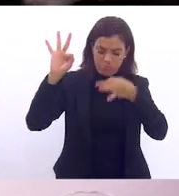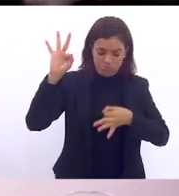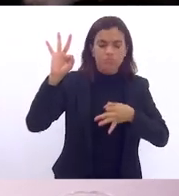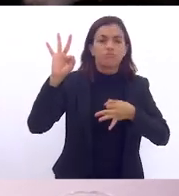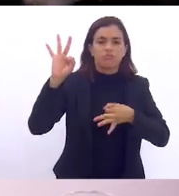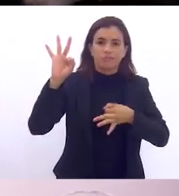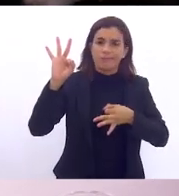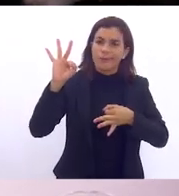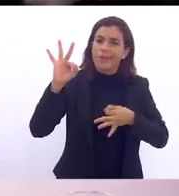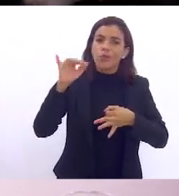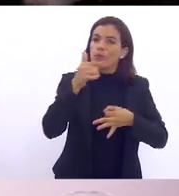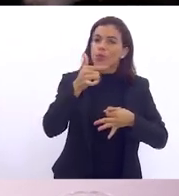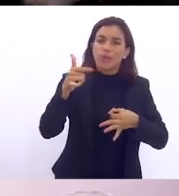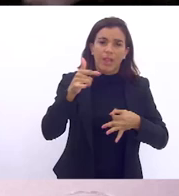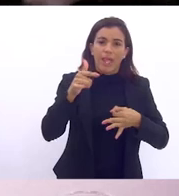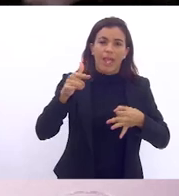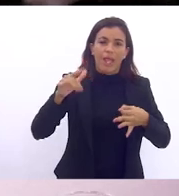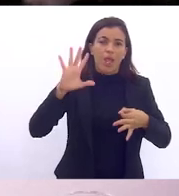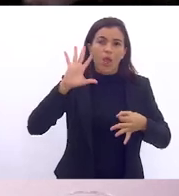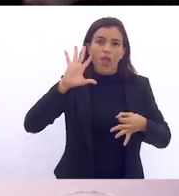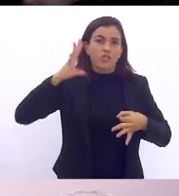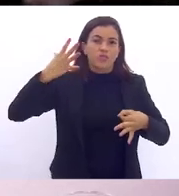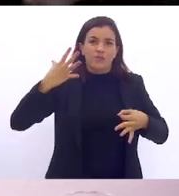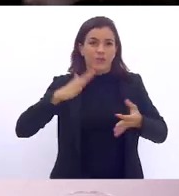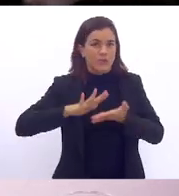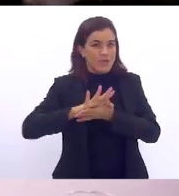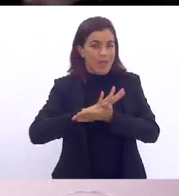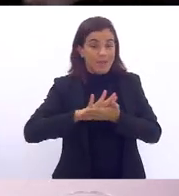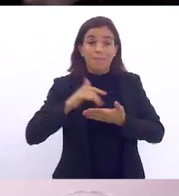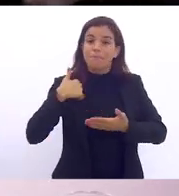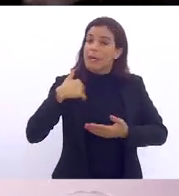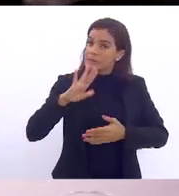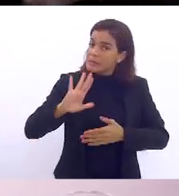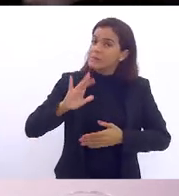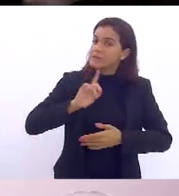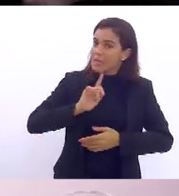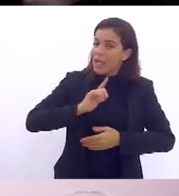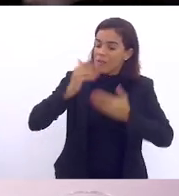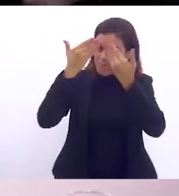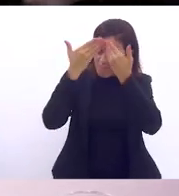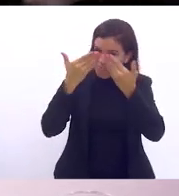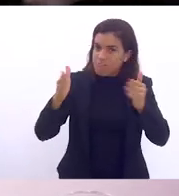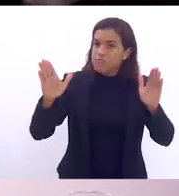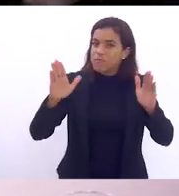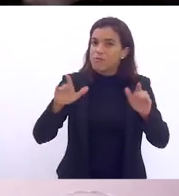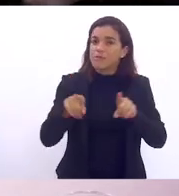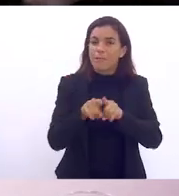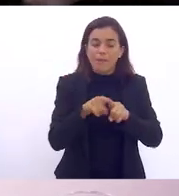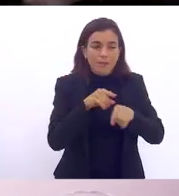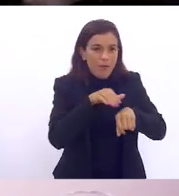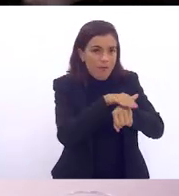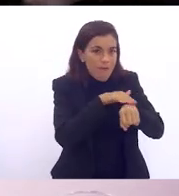ainda é aberto eu tenho a mente aberta sobre o assunto tenho dialogado com a